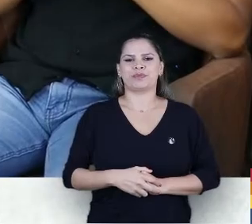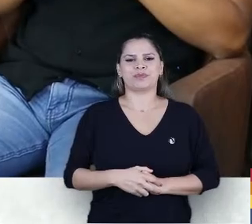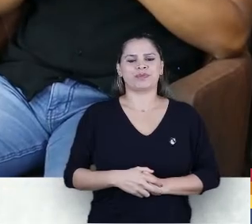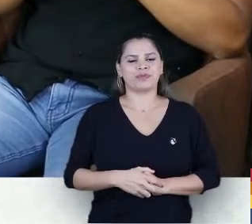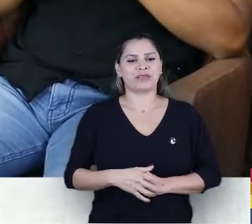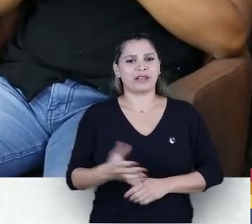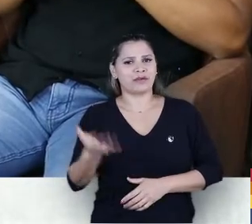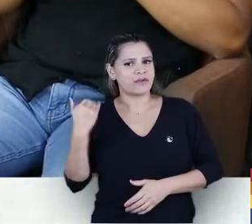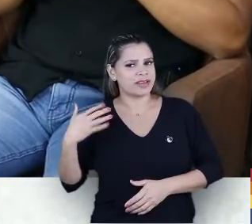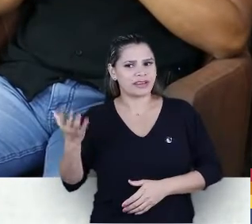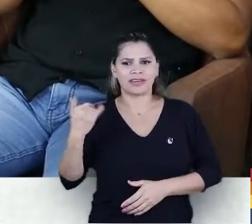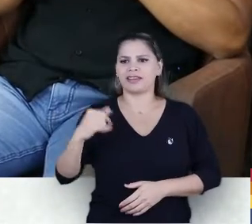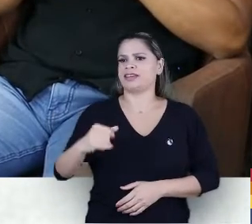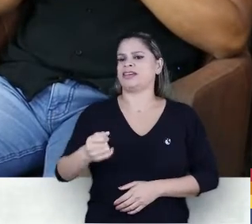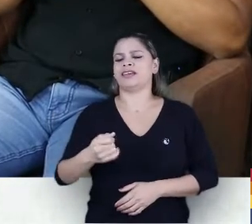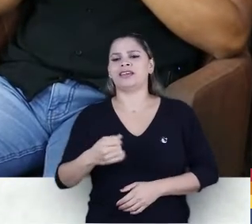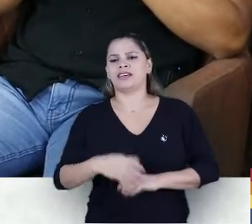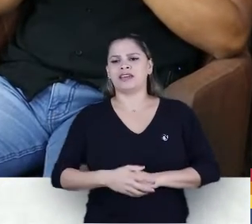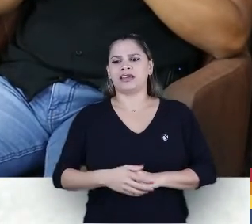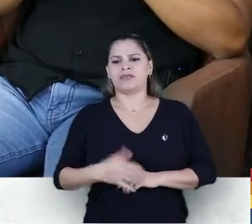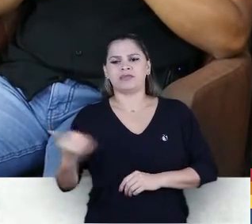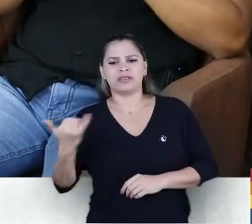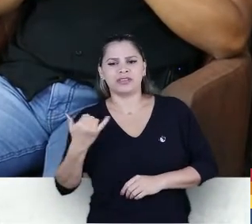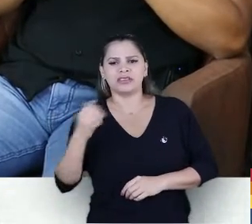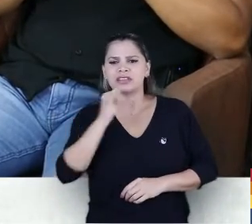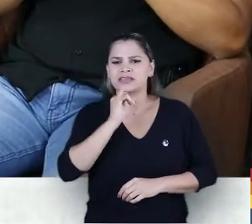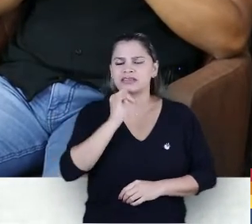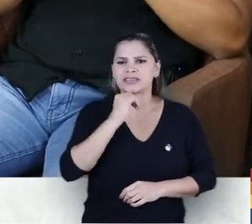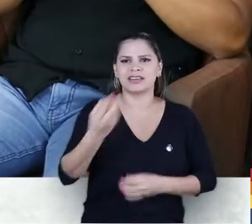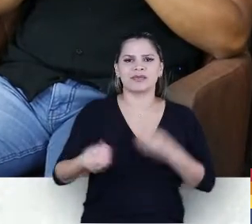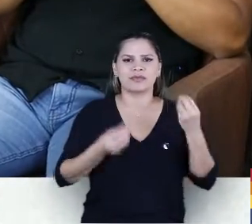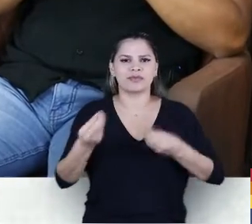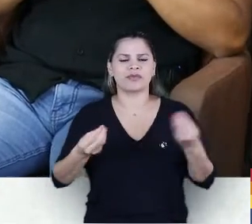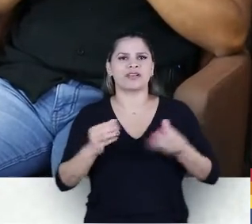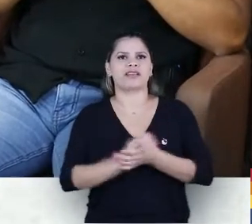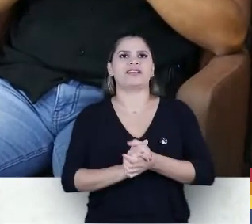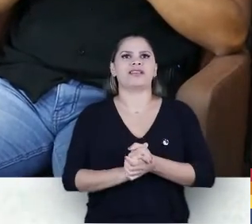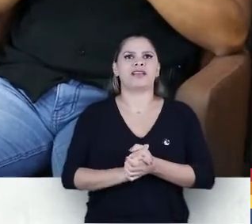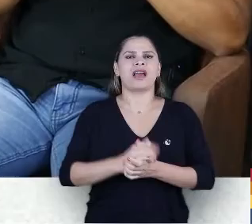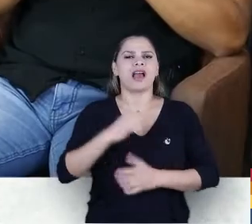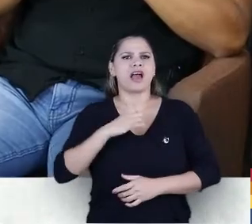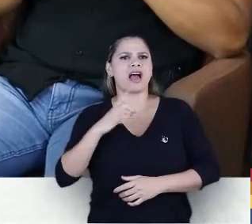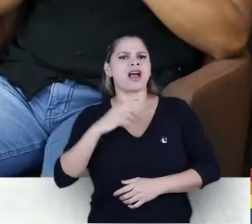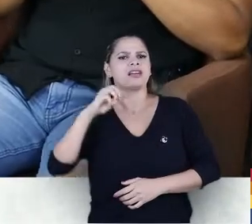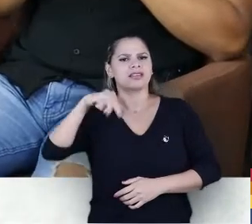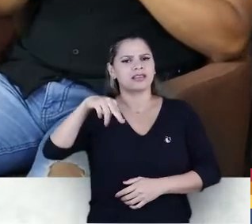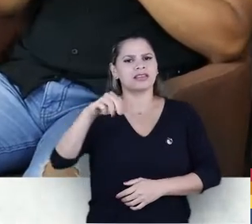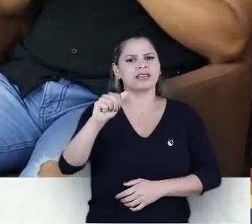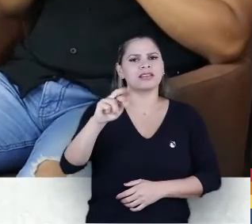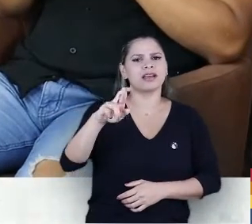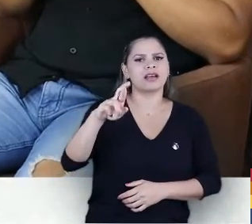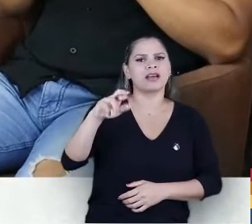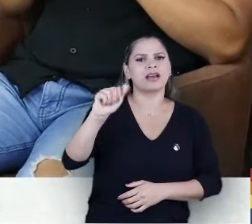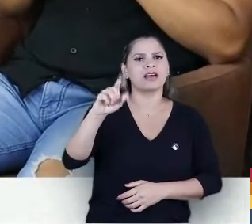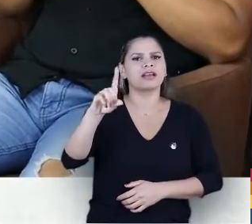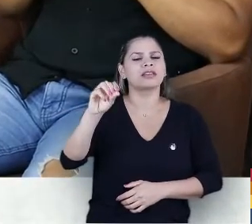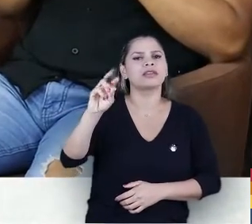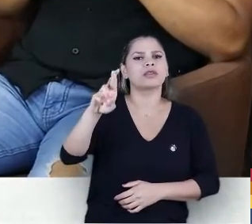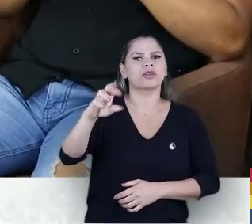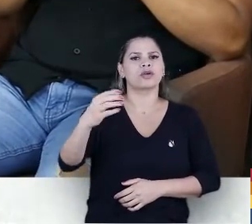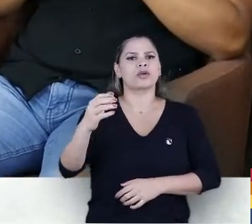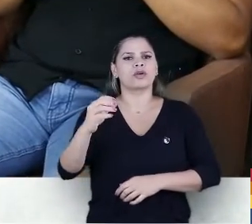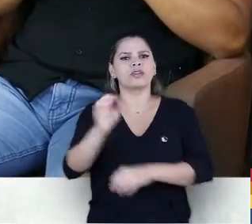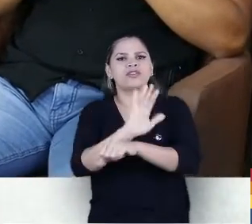ele incomoda às vezes, né? Então, eu sempre comento que eu tenho que estar sempre antenada nas redes sociais para saber o que está acontecendo, dos memes,